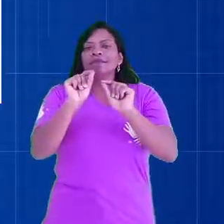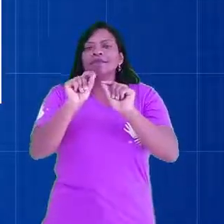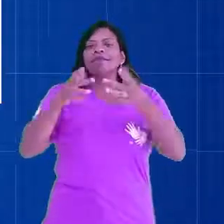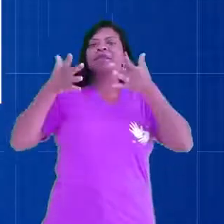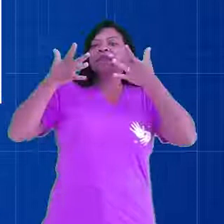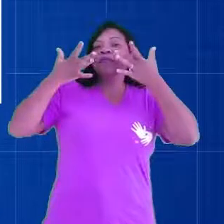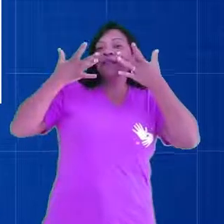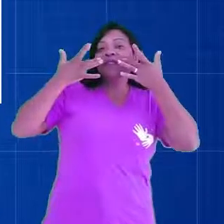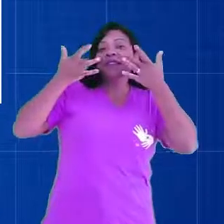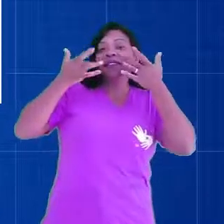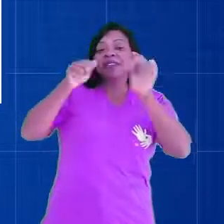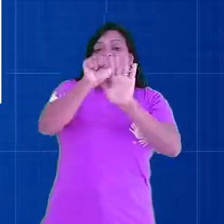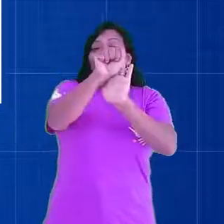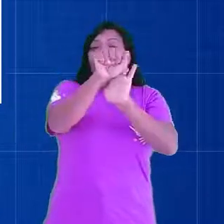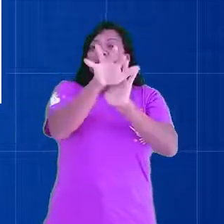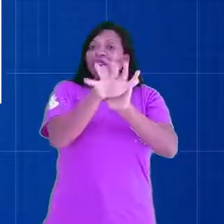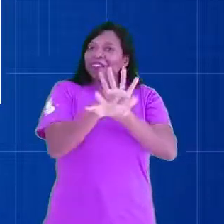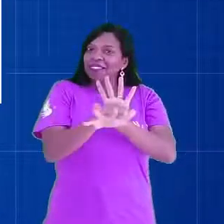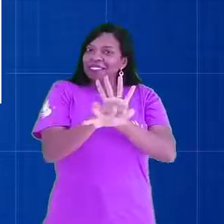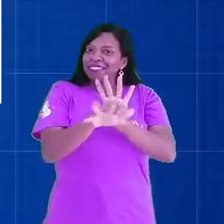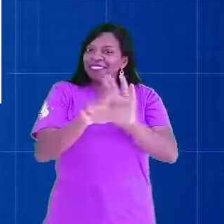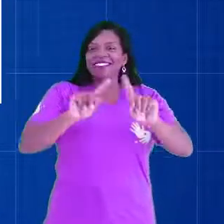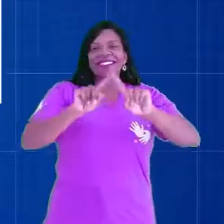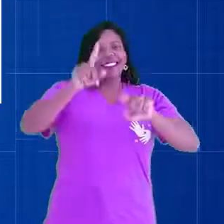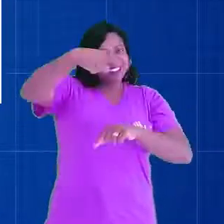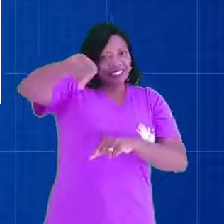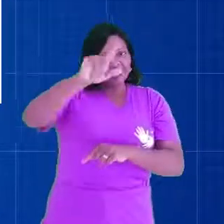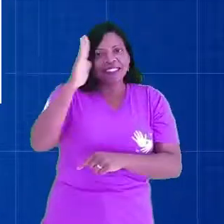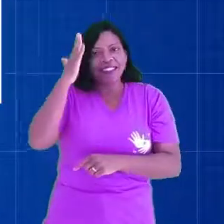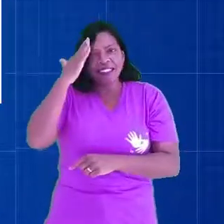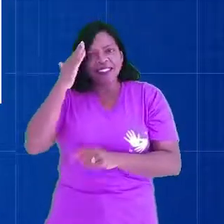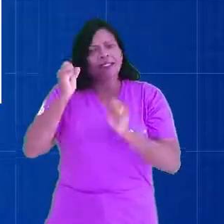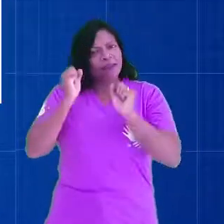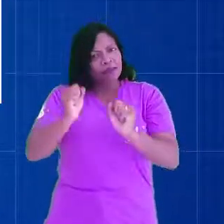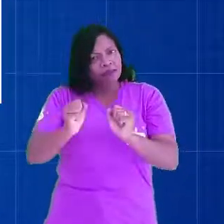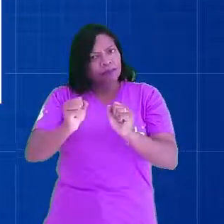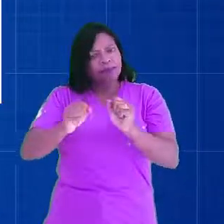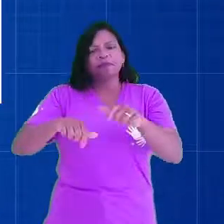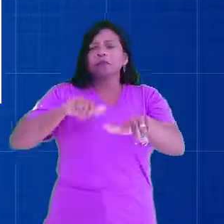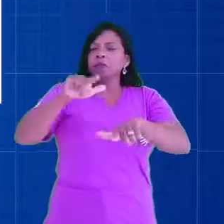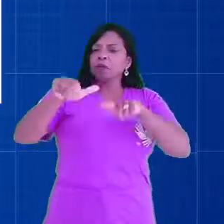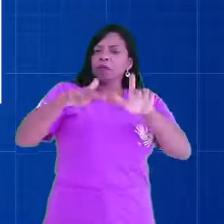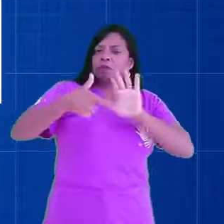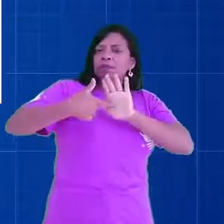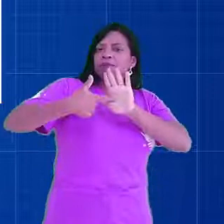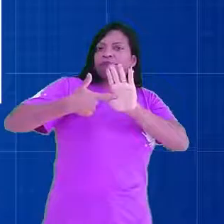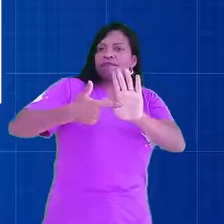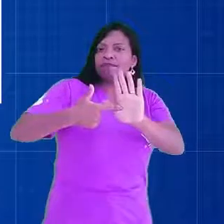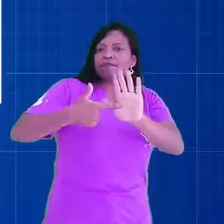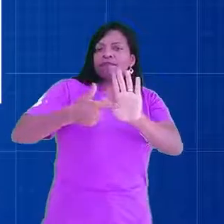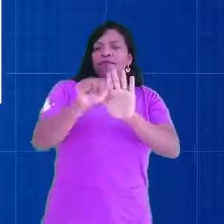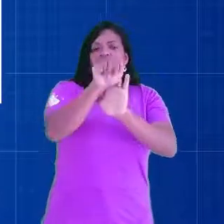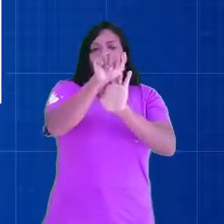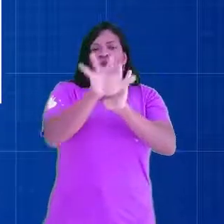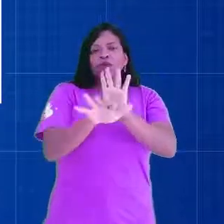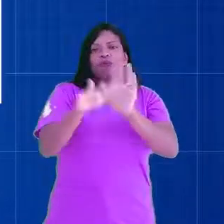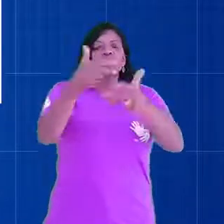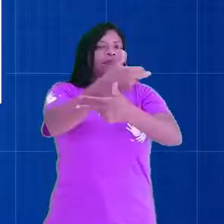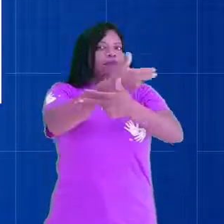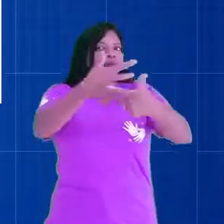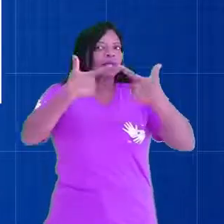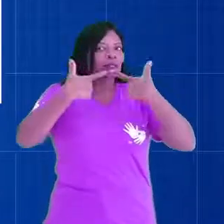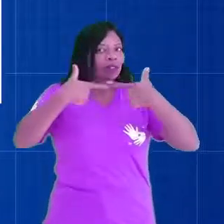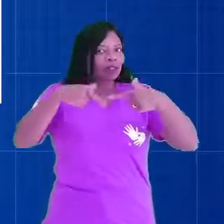vocês sabiam que dá para a gente trabalhar as sombras em outras linguagens artísticas? É o que a gente hoje